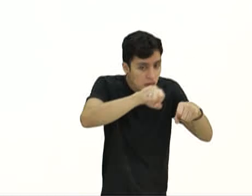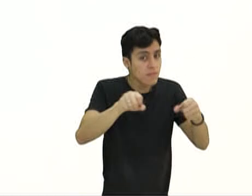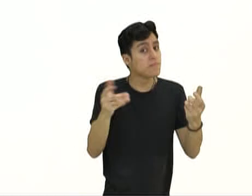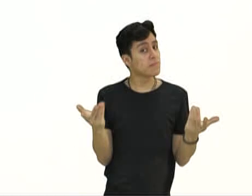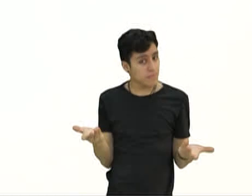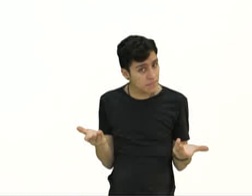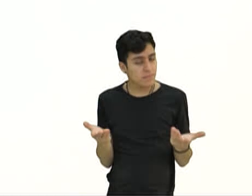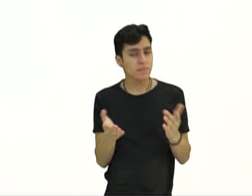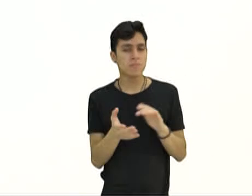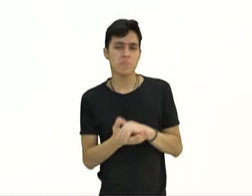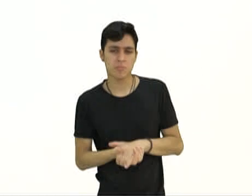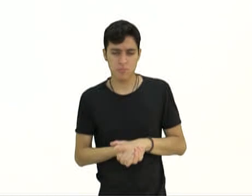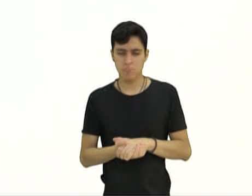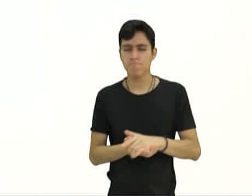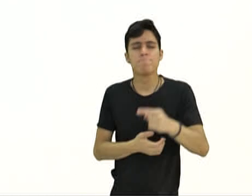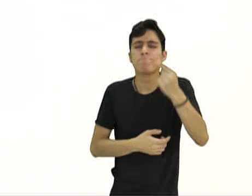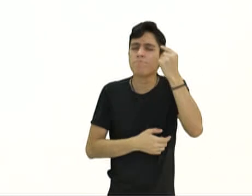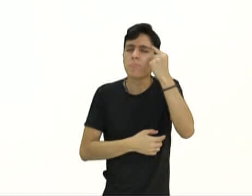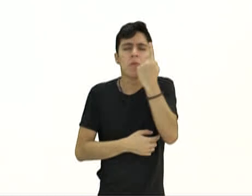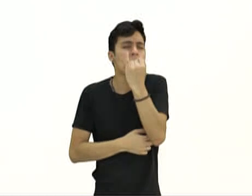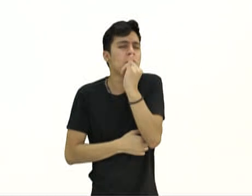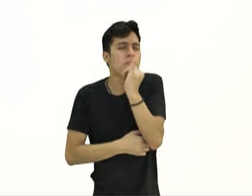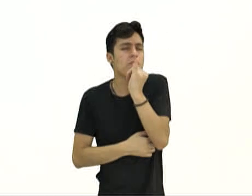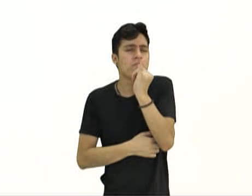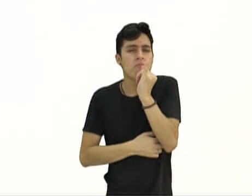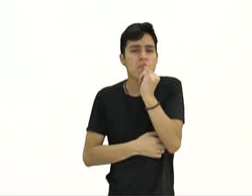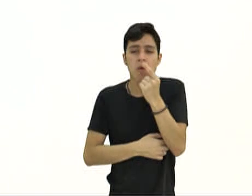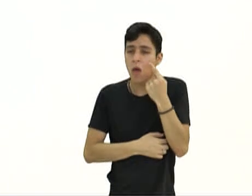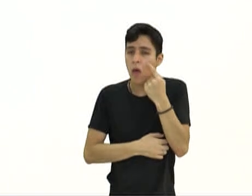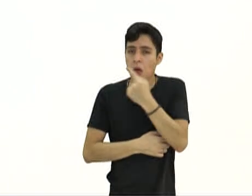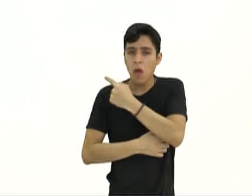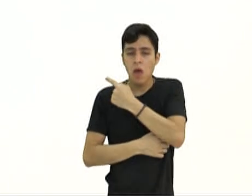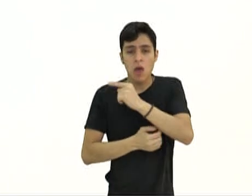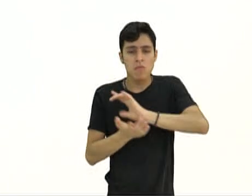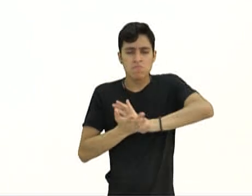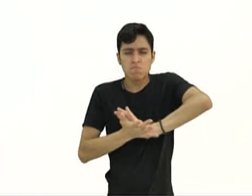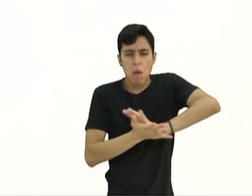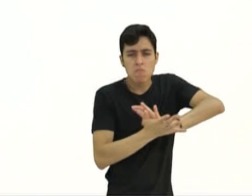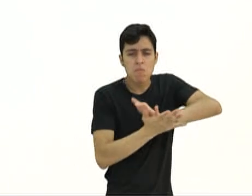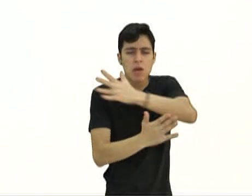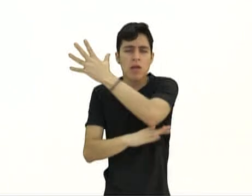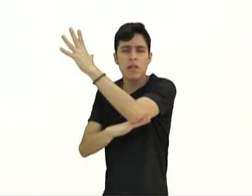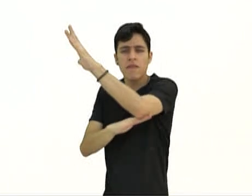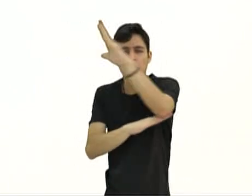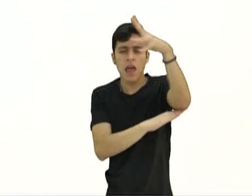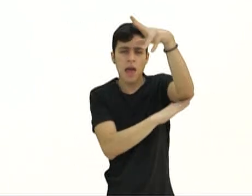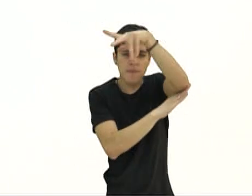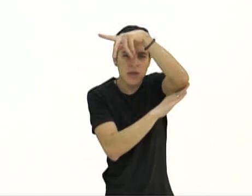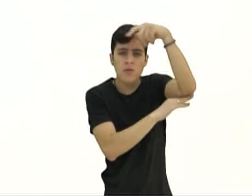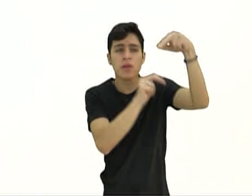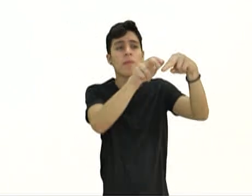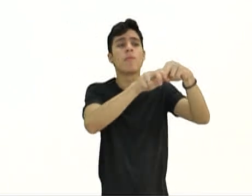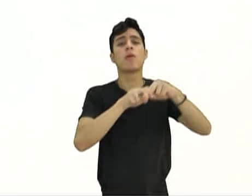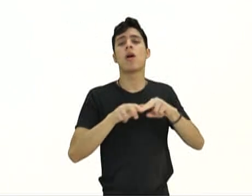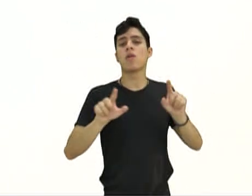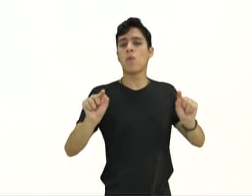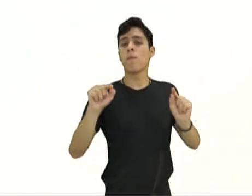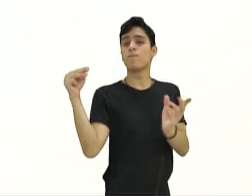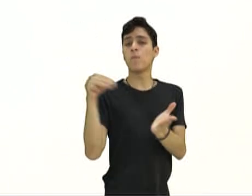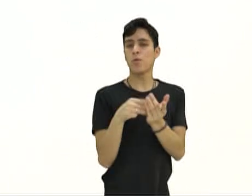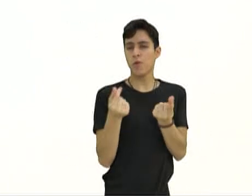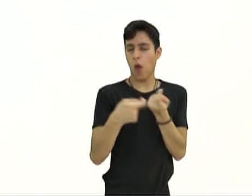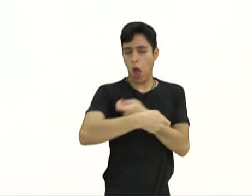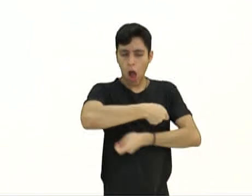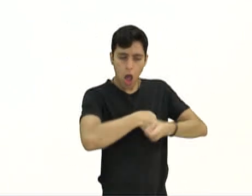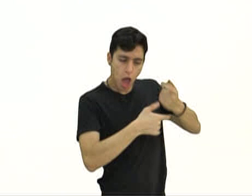Basta pensar, só para dar um exemplo, na selvagem destruição da floresta amazônica por motivos econômicos, no